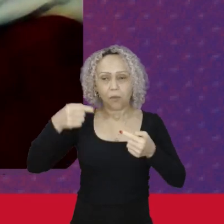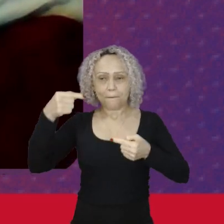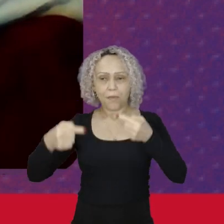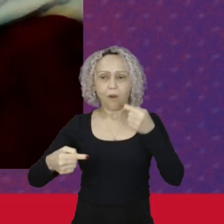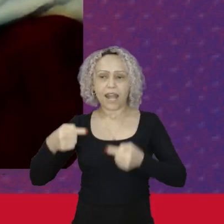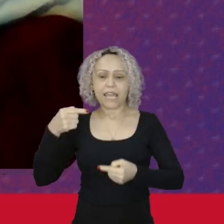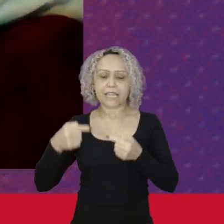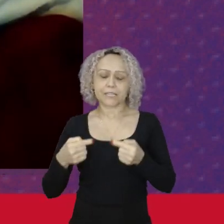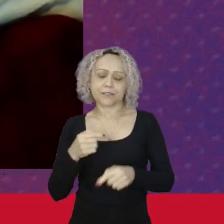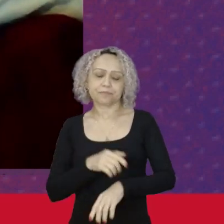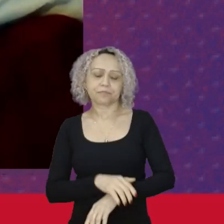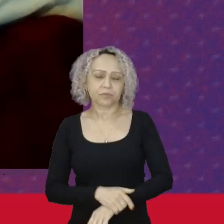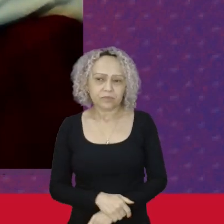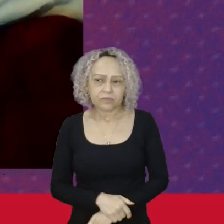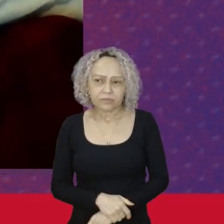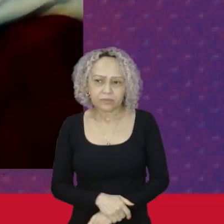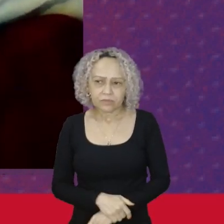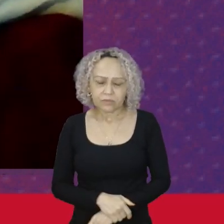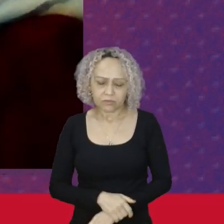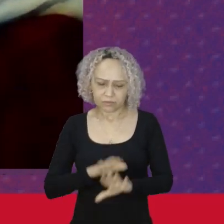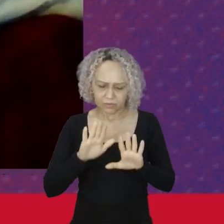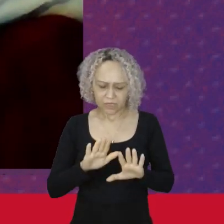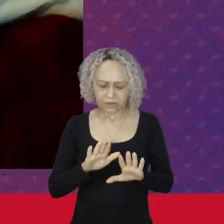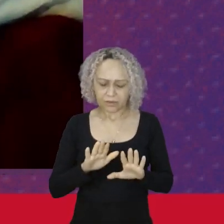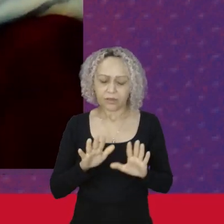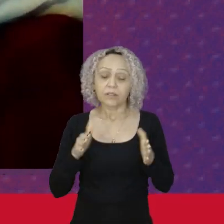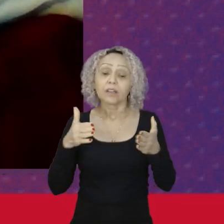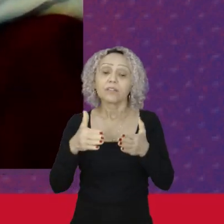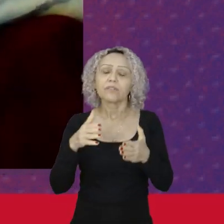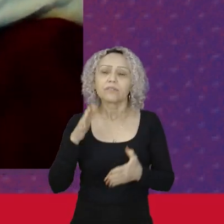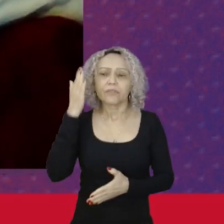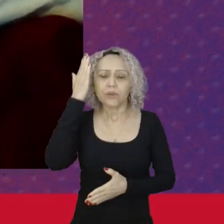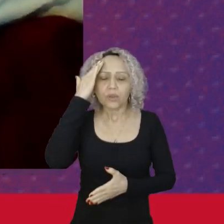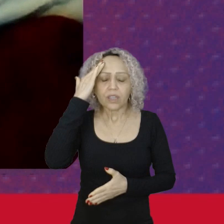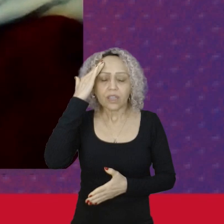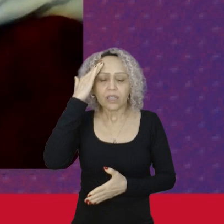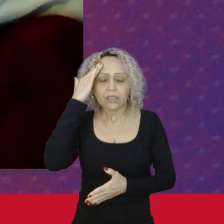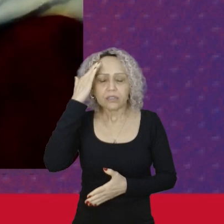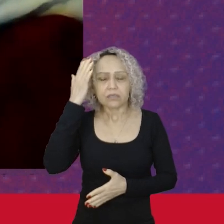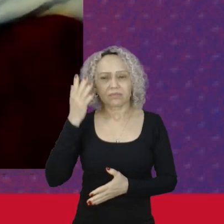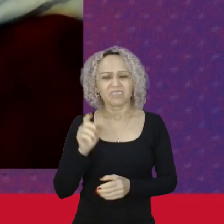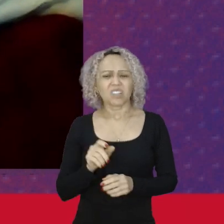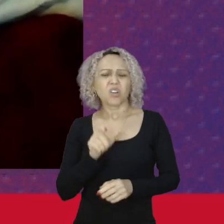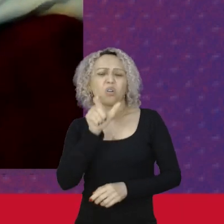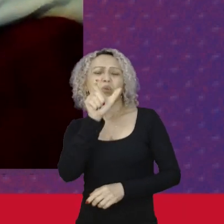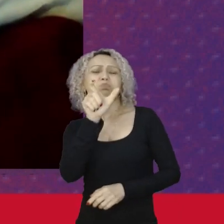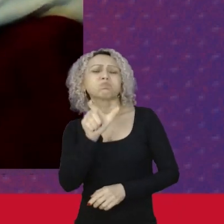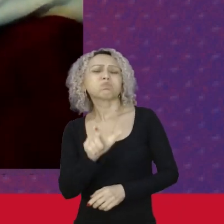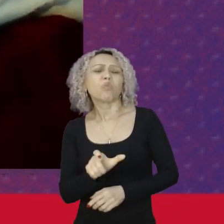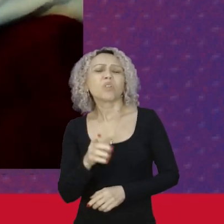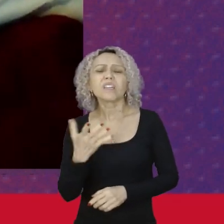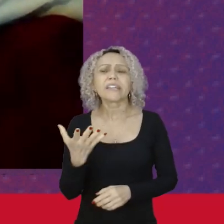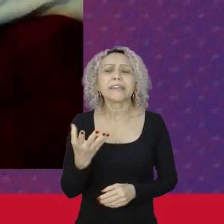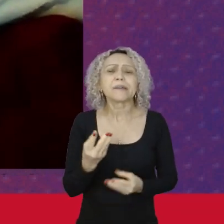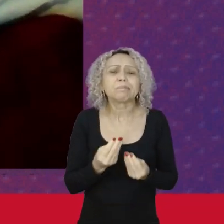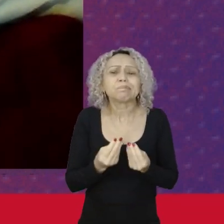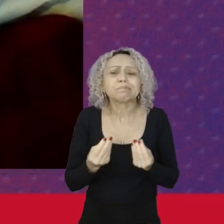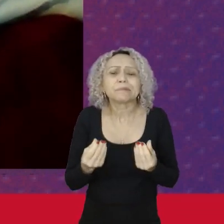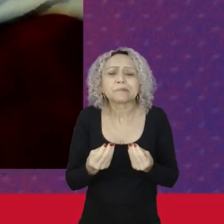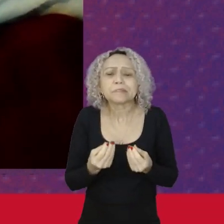como algo, uma condição social. O que é uma condição social? Eu